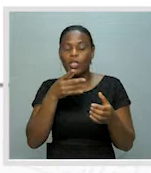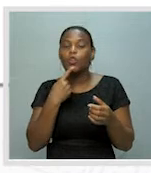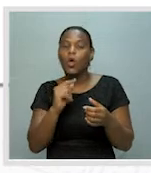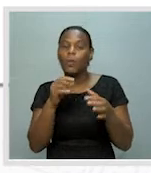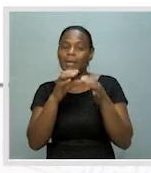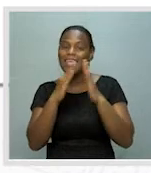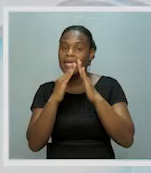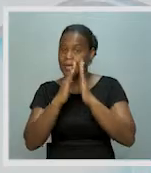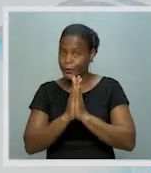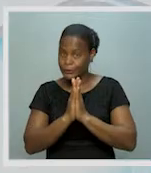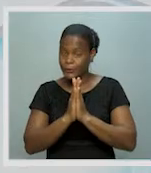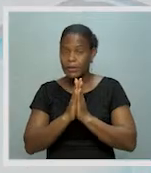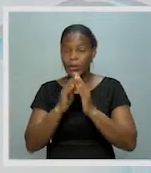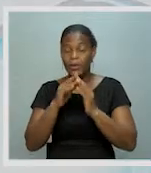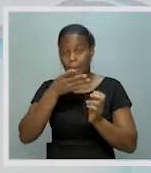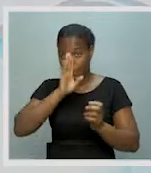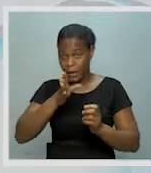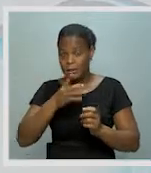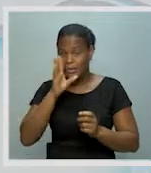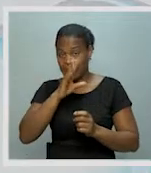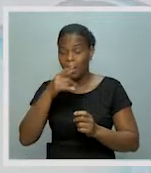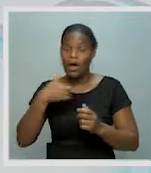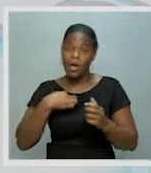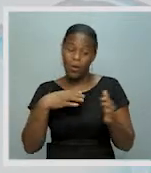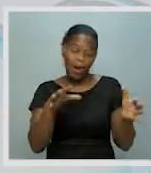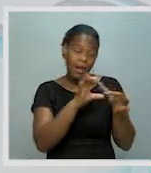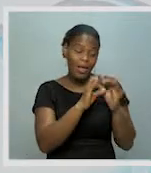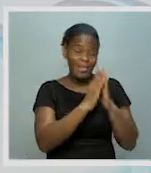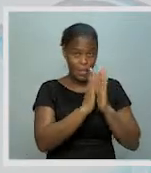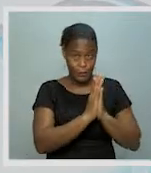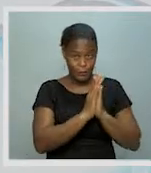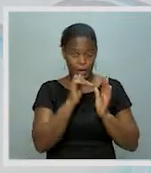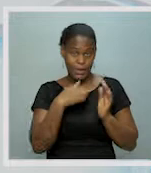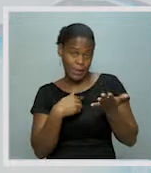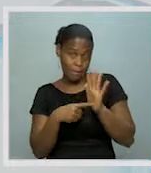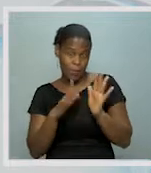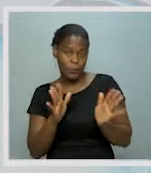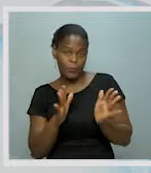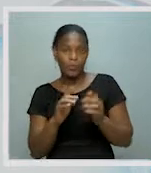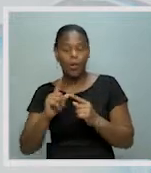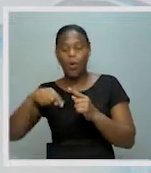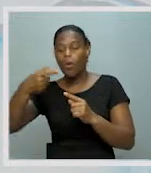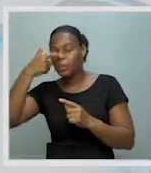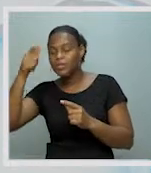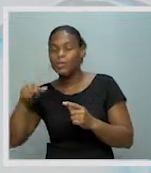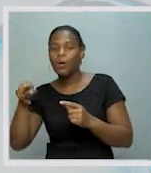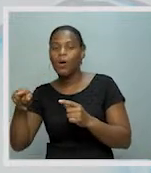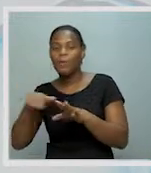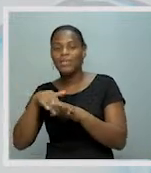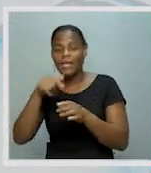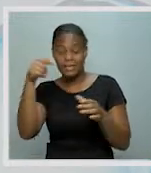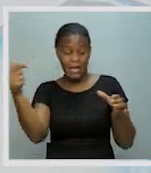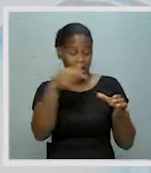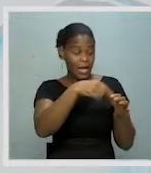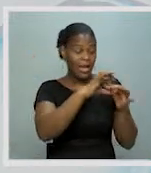No sentido prático, se eu pertenço a uma religião ou uma igreja, né, digamos assim, uma outra pessoa que também pertence